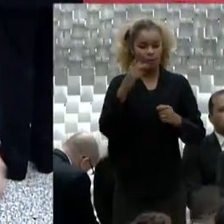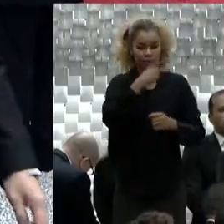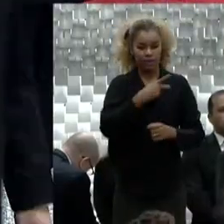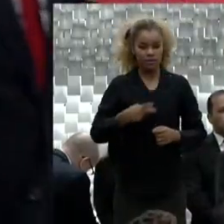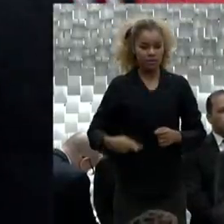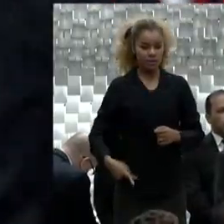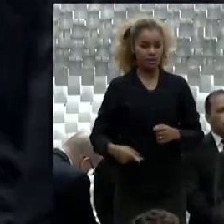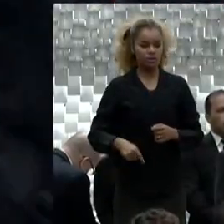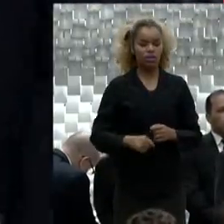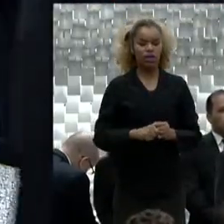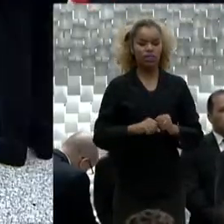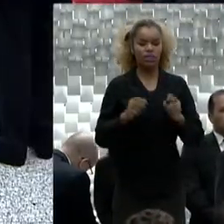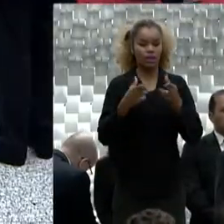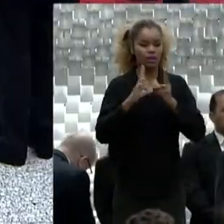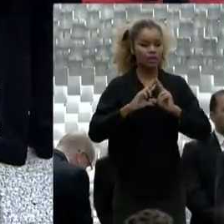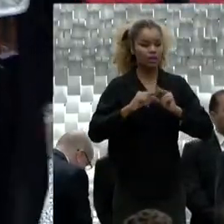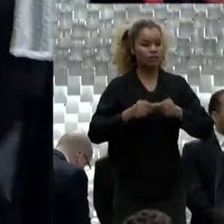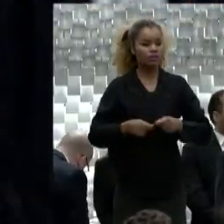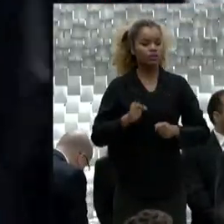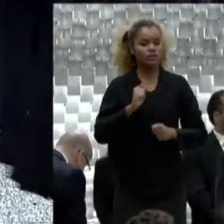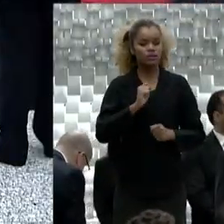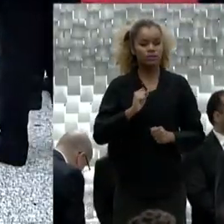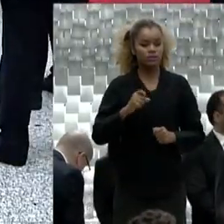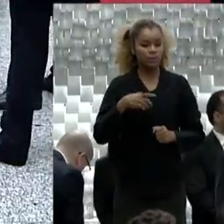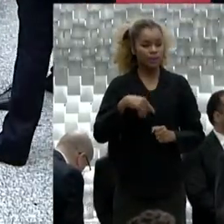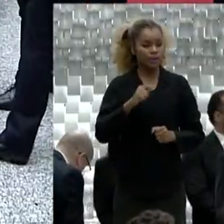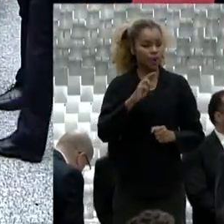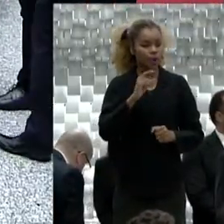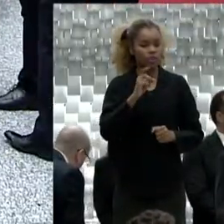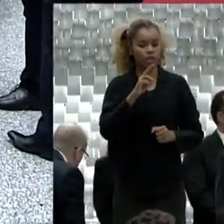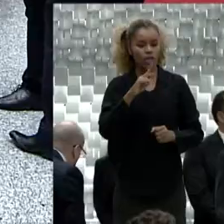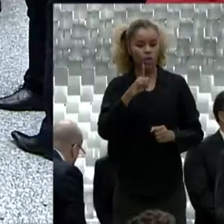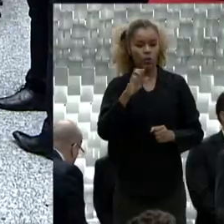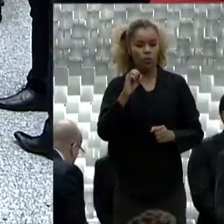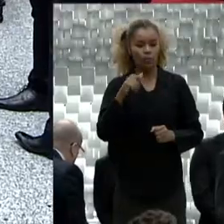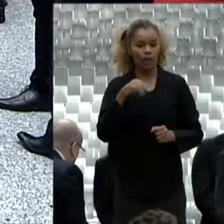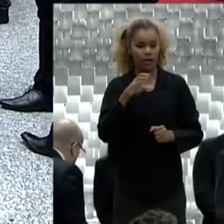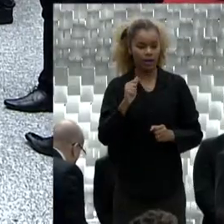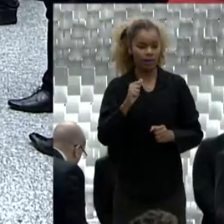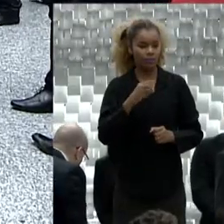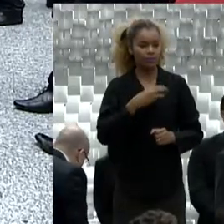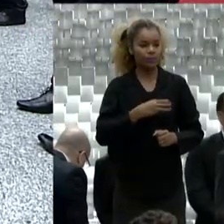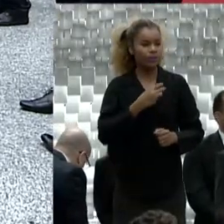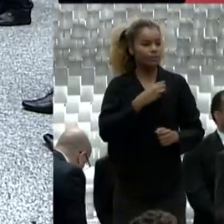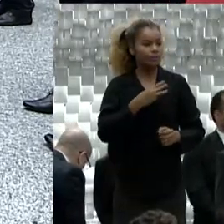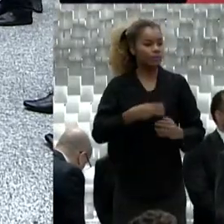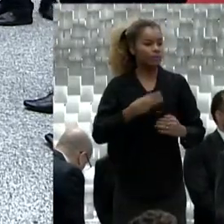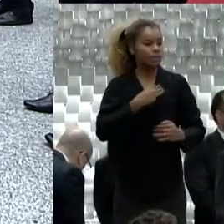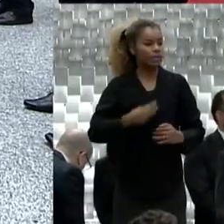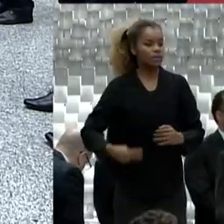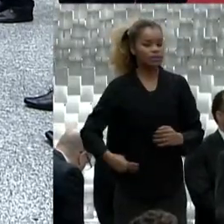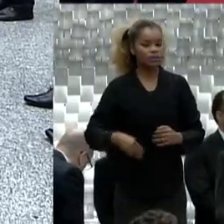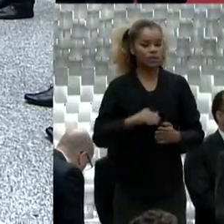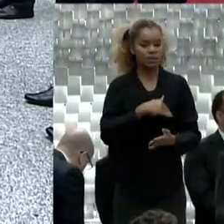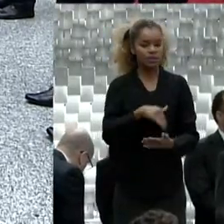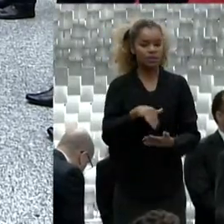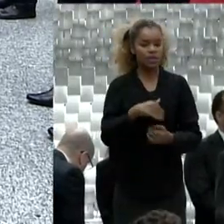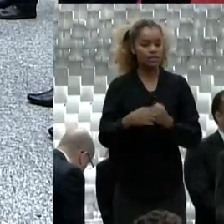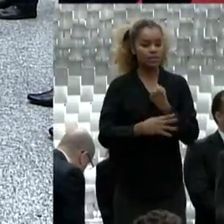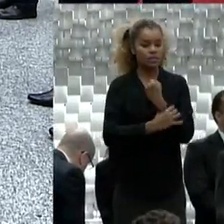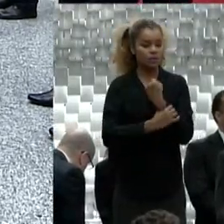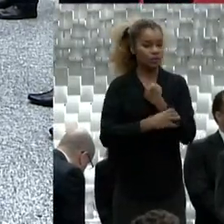Rodrigo Maia, ministro da Justiça e Segurança Pública, Sérgio Moro, Procuradora-Geral da